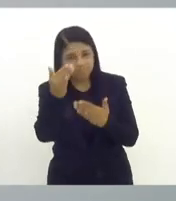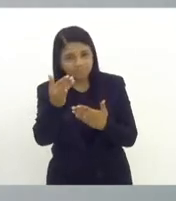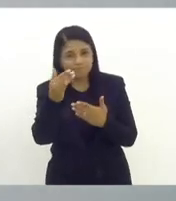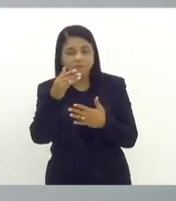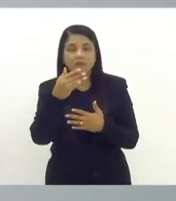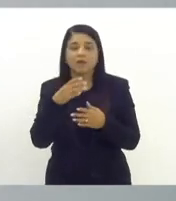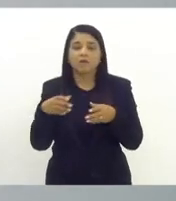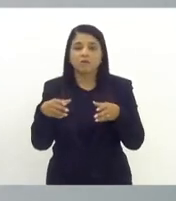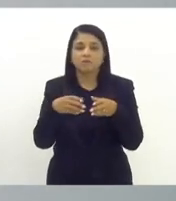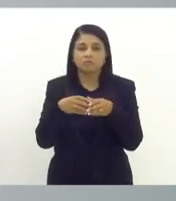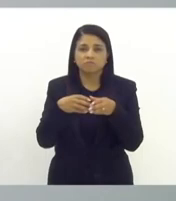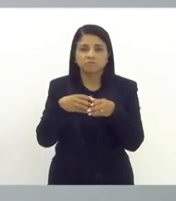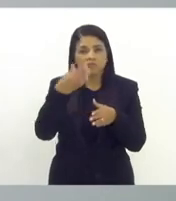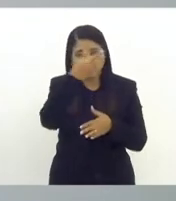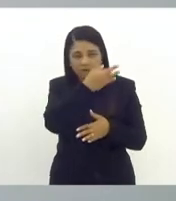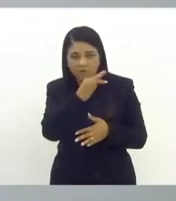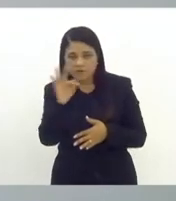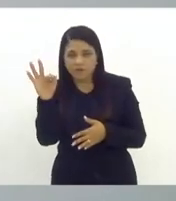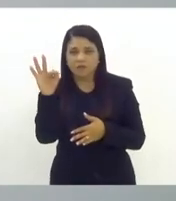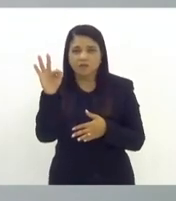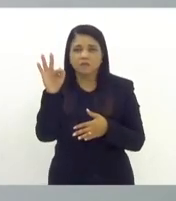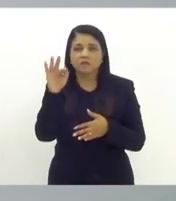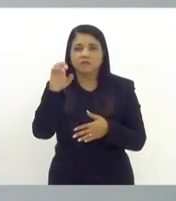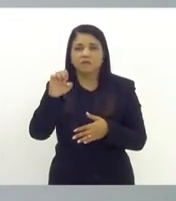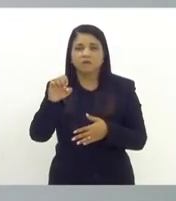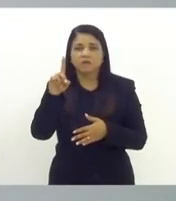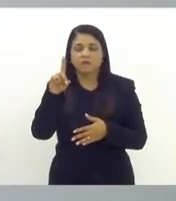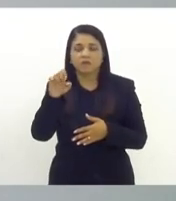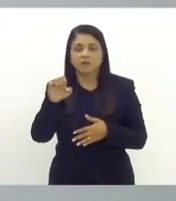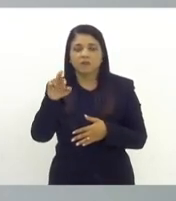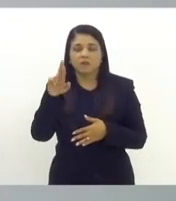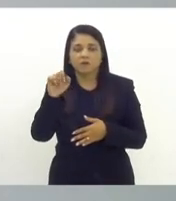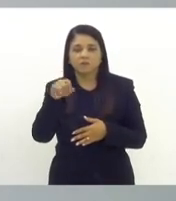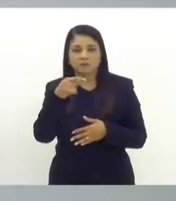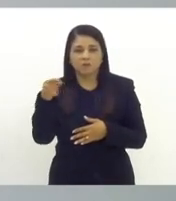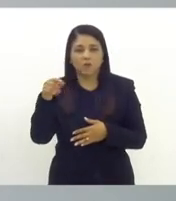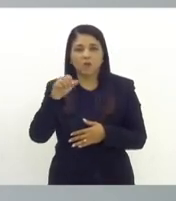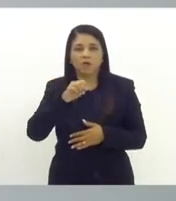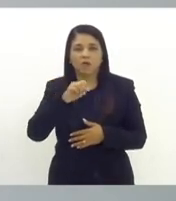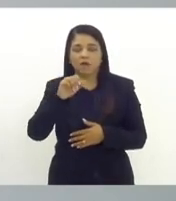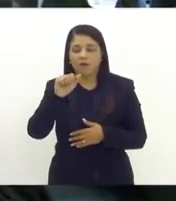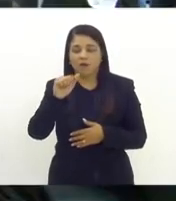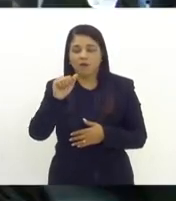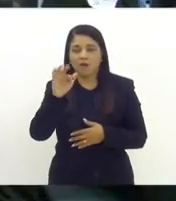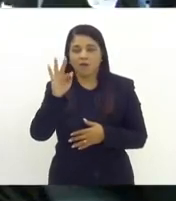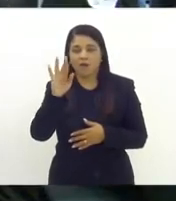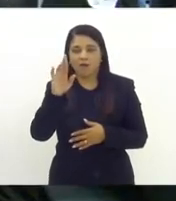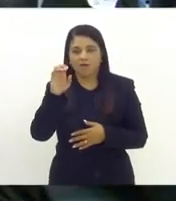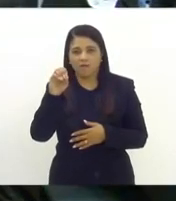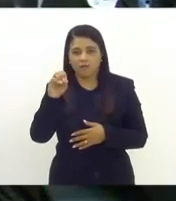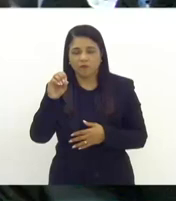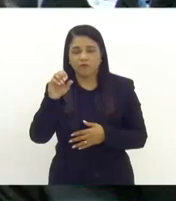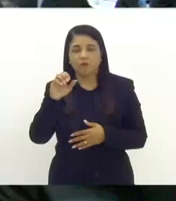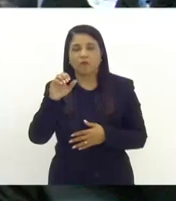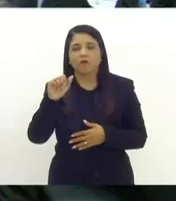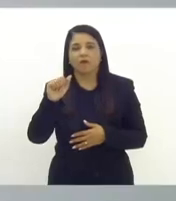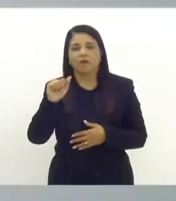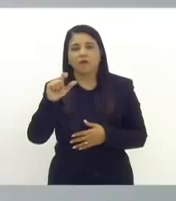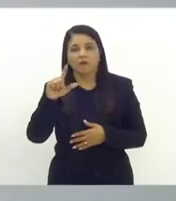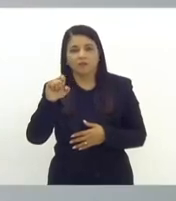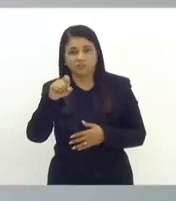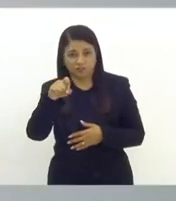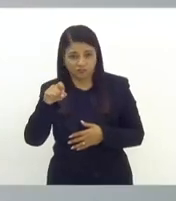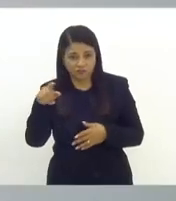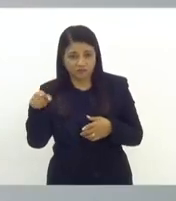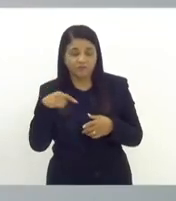da federação de blocos afro e afoxé com César tá aí Obrigada pela presença Rita